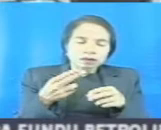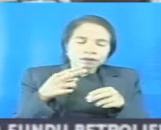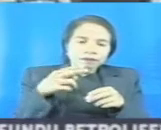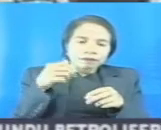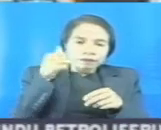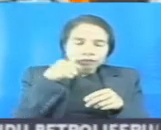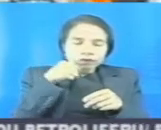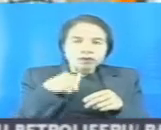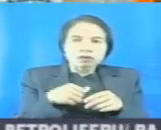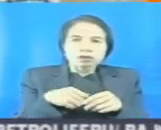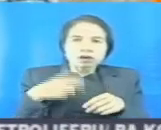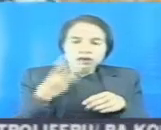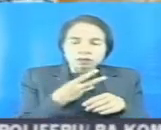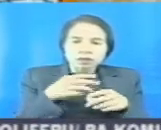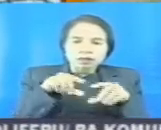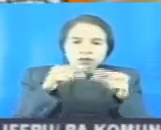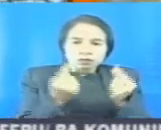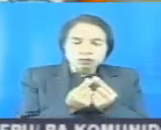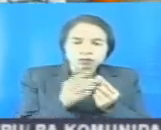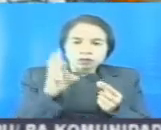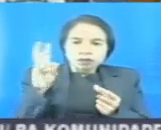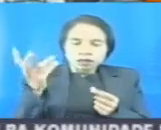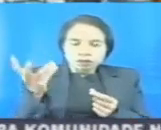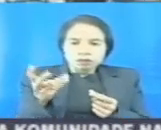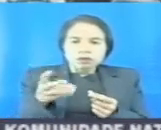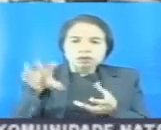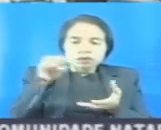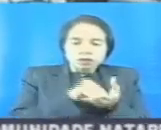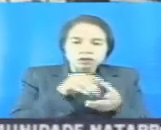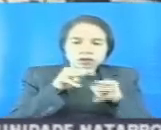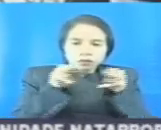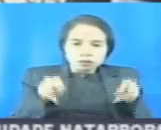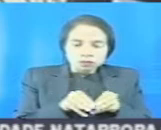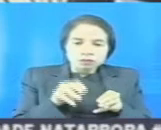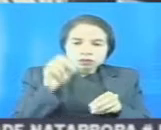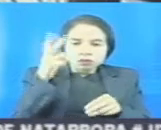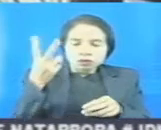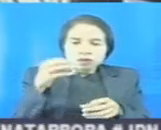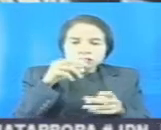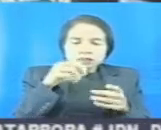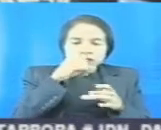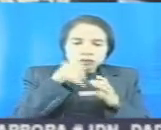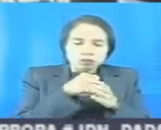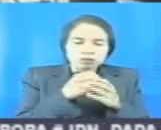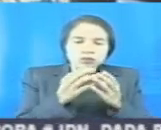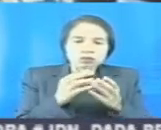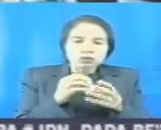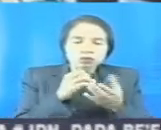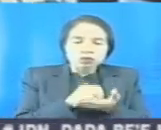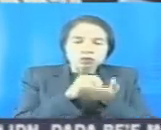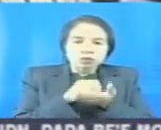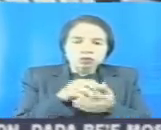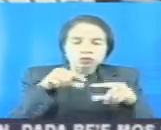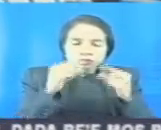grupo Lugu Kida, ame o grupo Neno Luresi, nebe mais estabeleci em município Sanu Lores em Rua, inclui Raiwa, e grupo Serne, depois